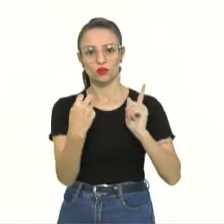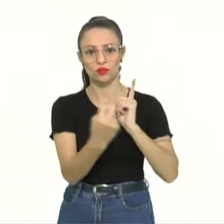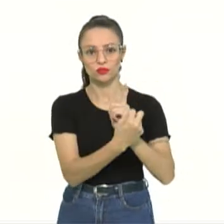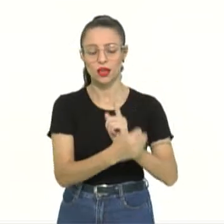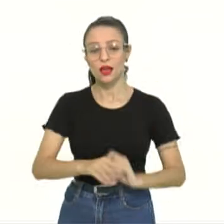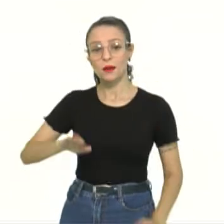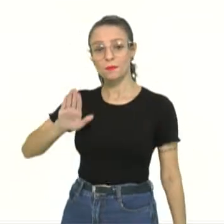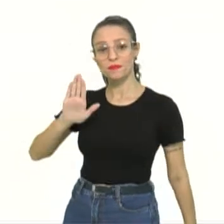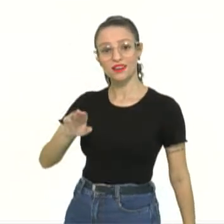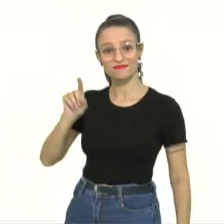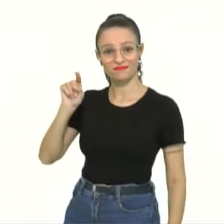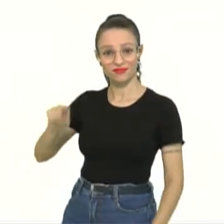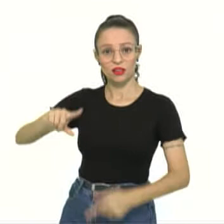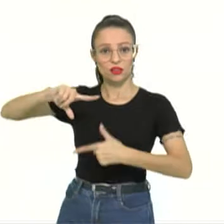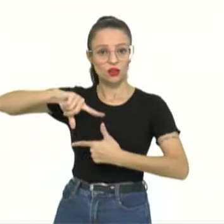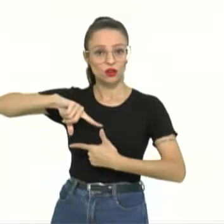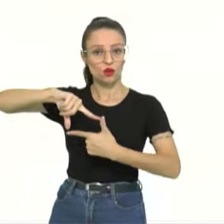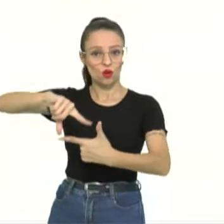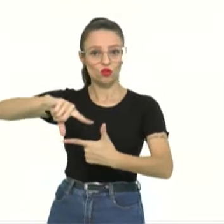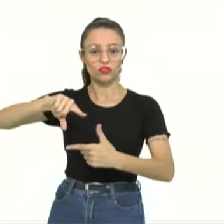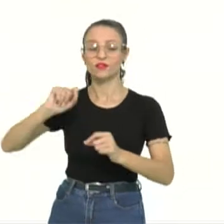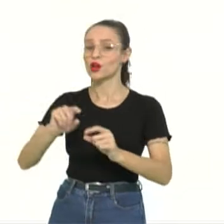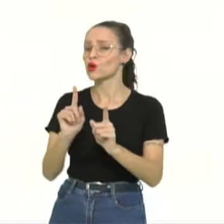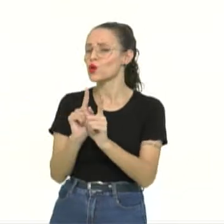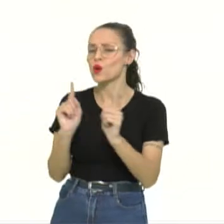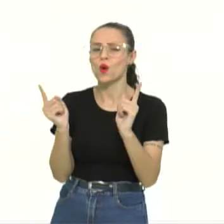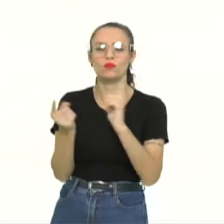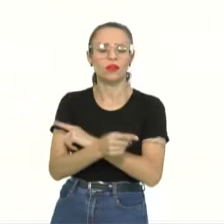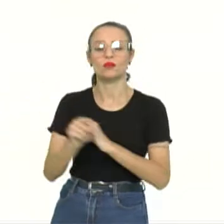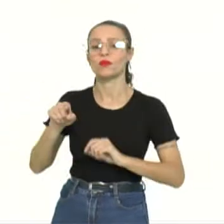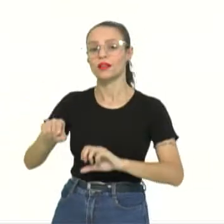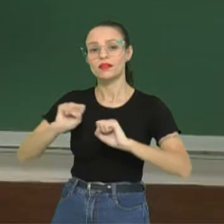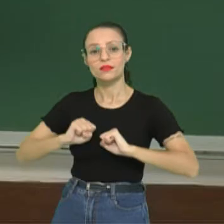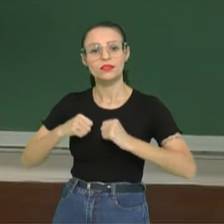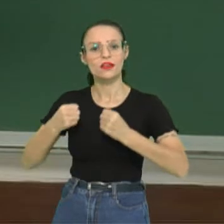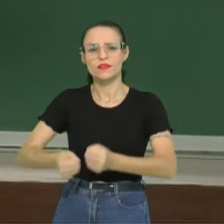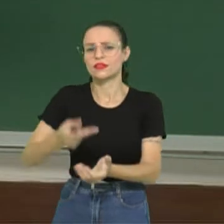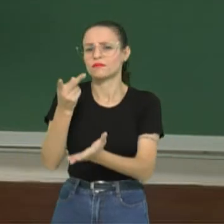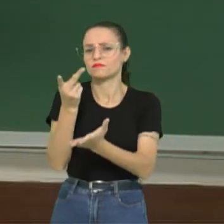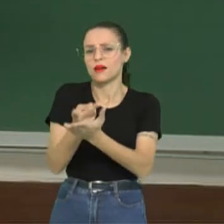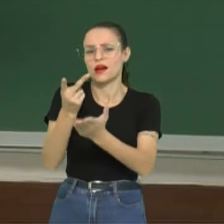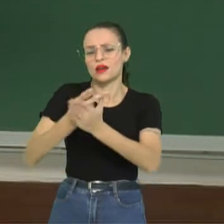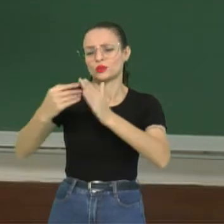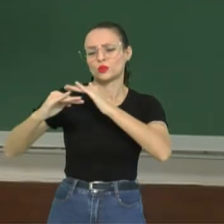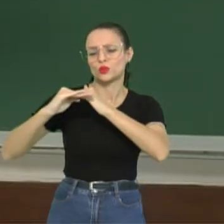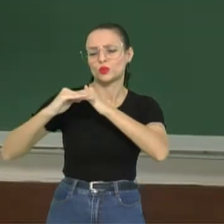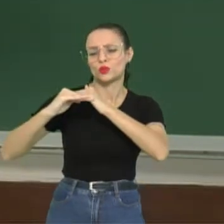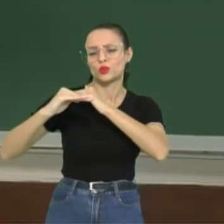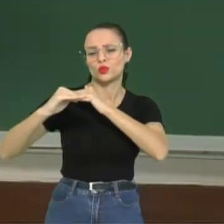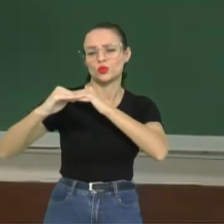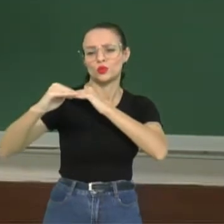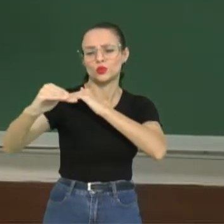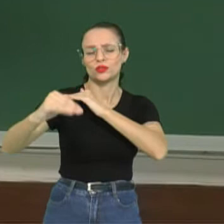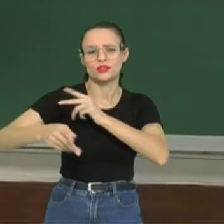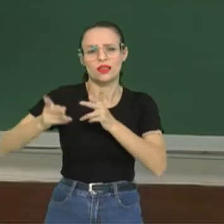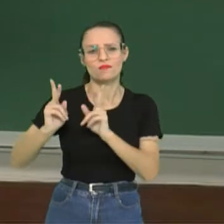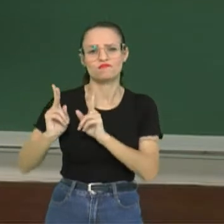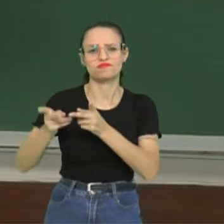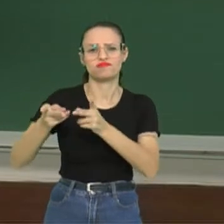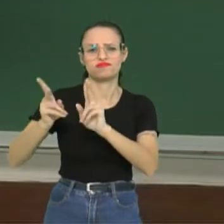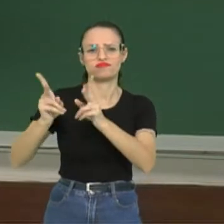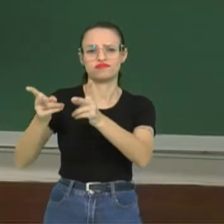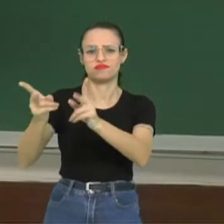enquanto conservadorismo pelo contrário defende a manutenção do status com a